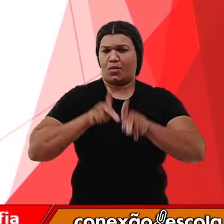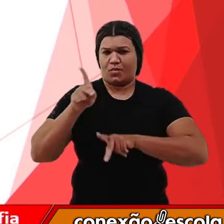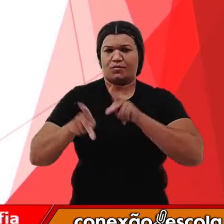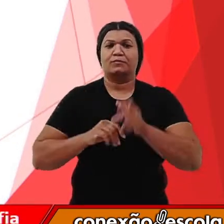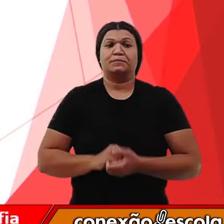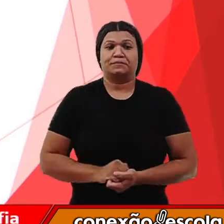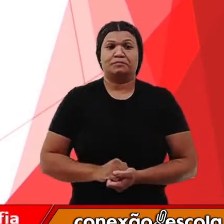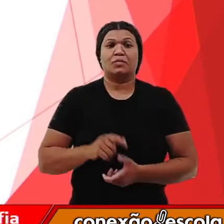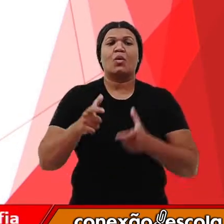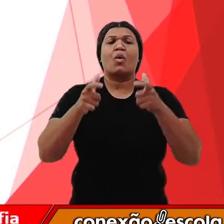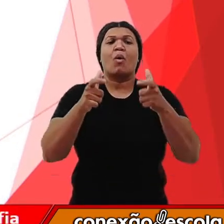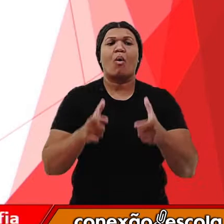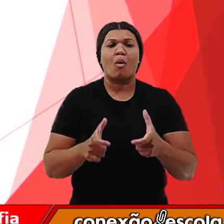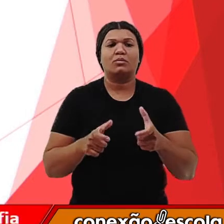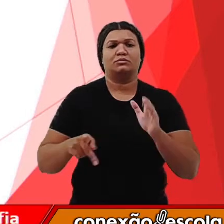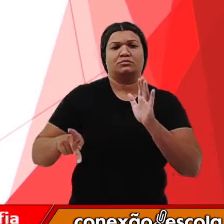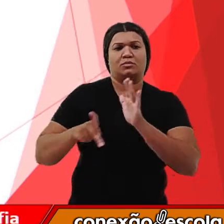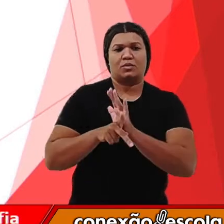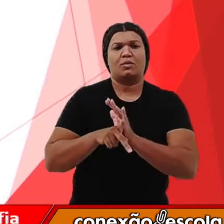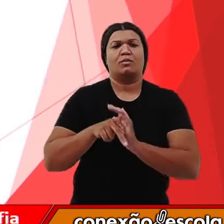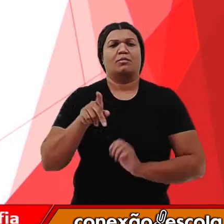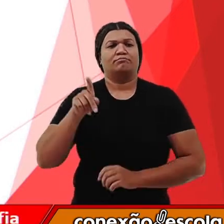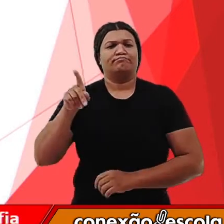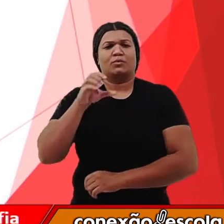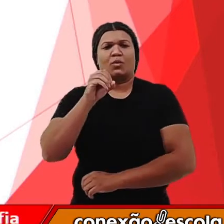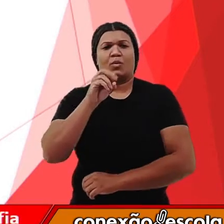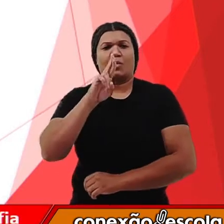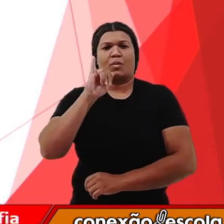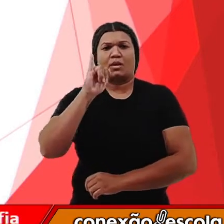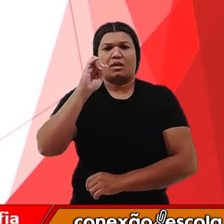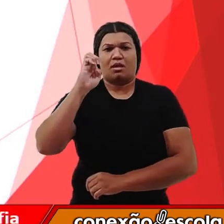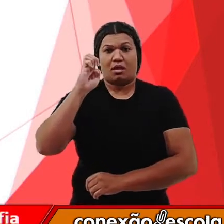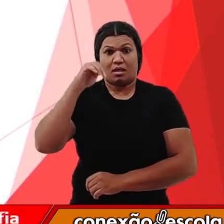localizados no Oriente Médio, ali na região do Oriente Médio,